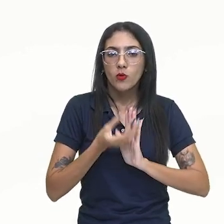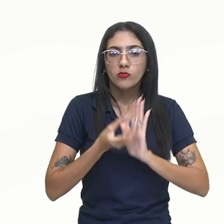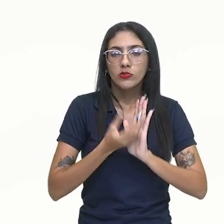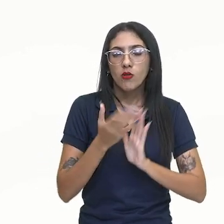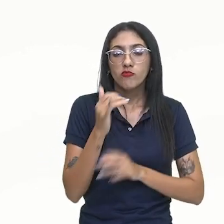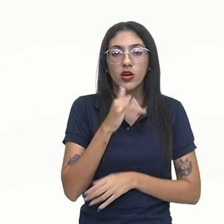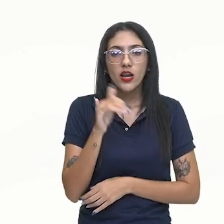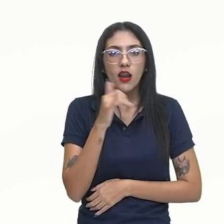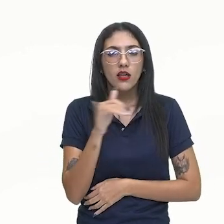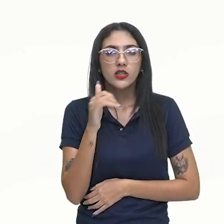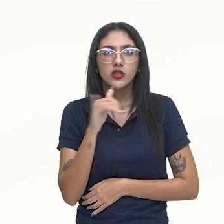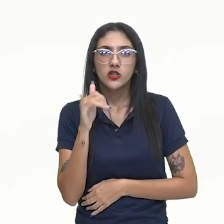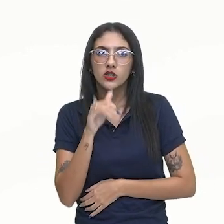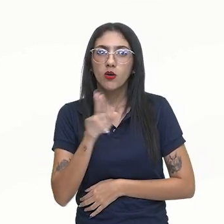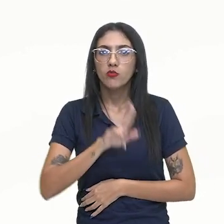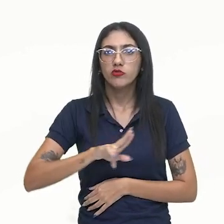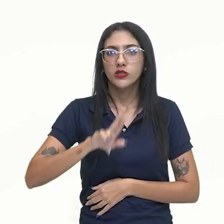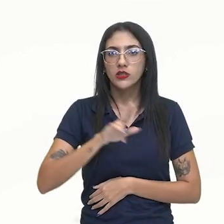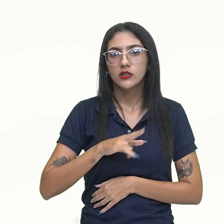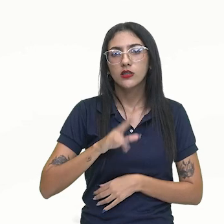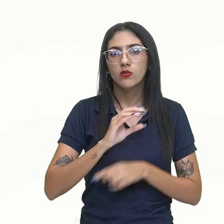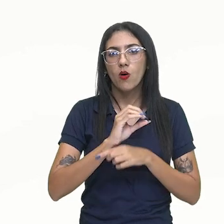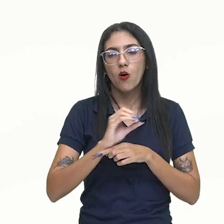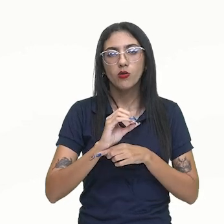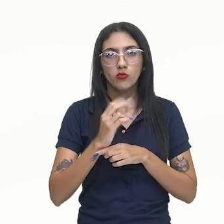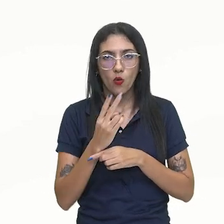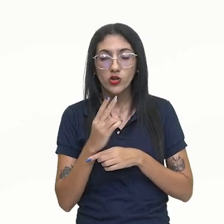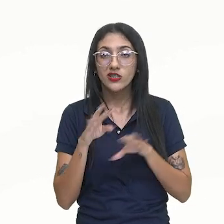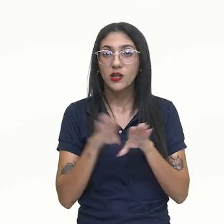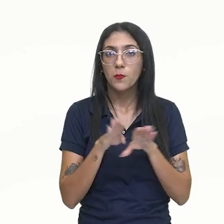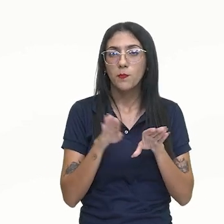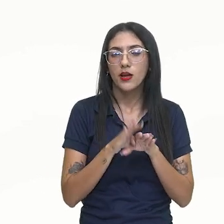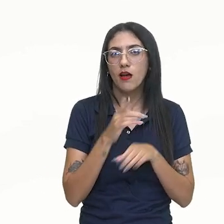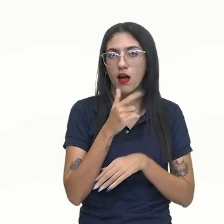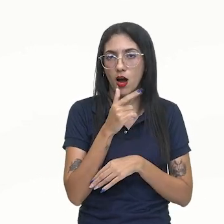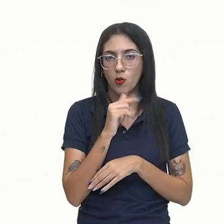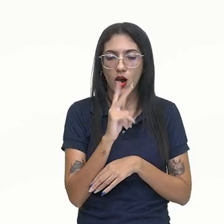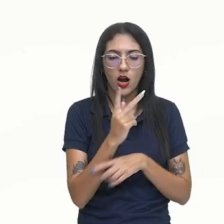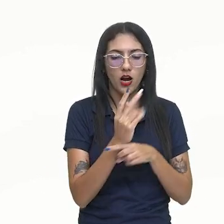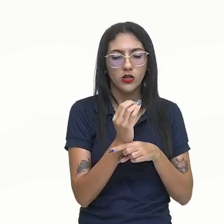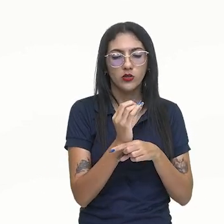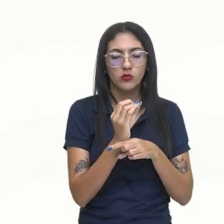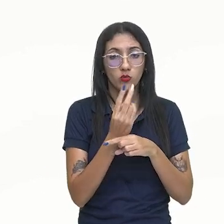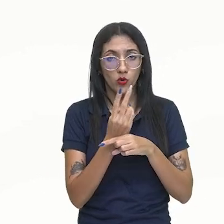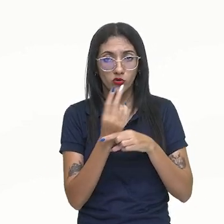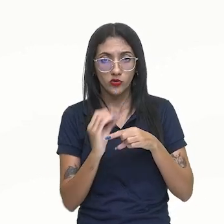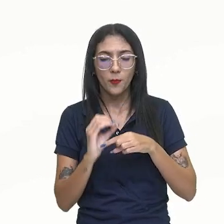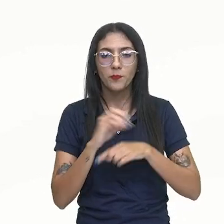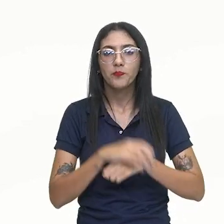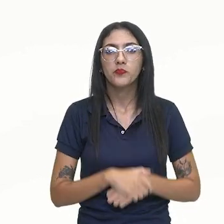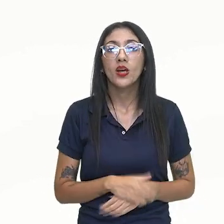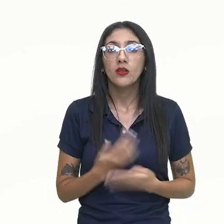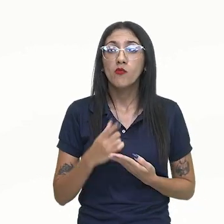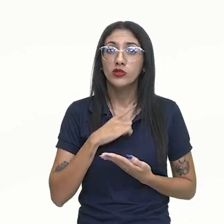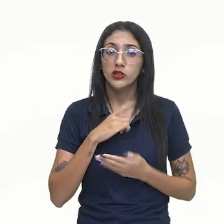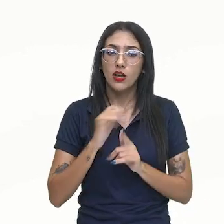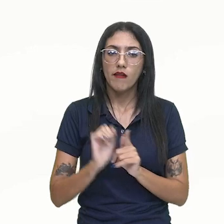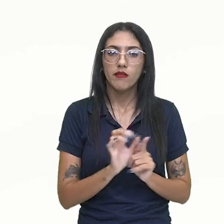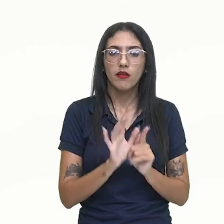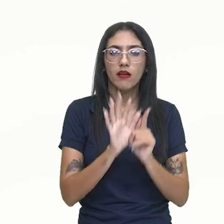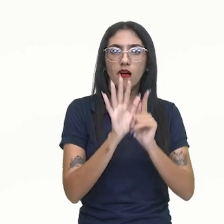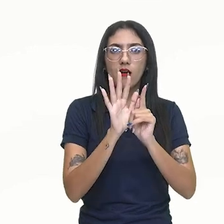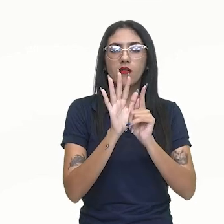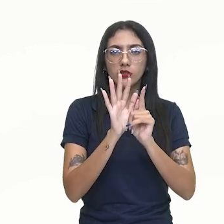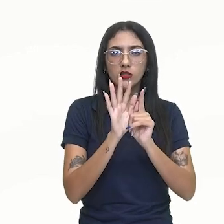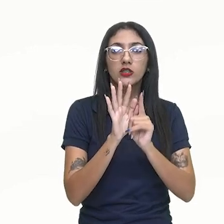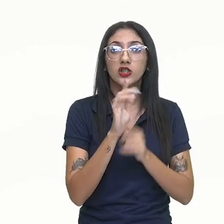de energia a partir de dióxido de carbono e água. Então, existia vapor de água na época e existia dióxido